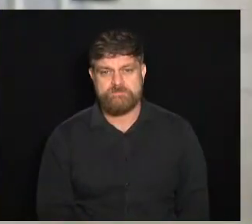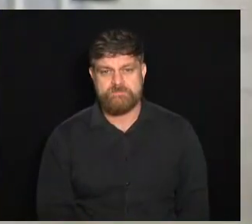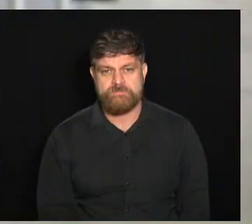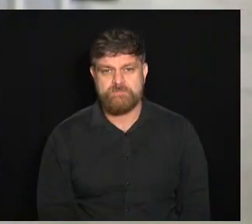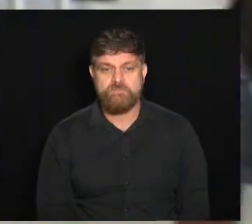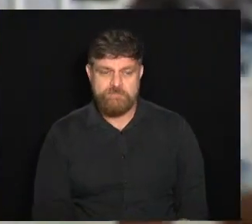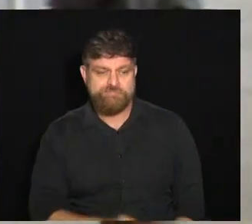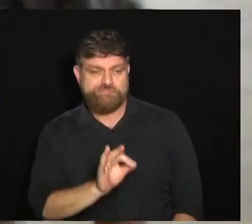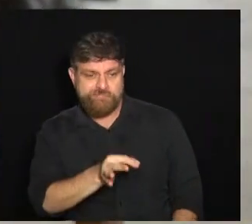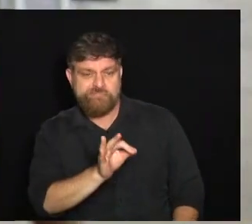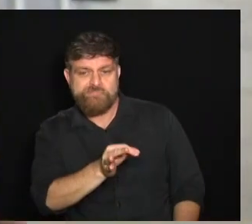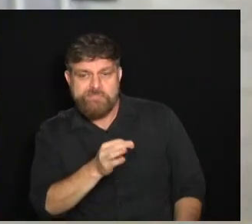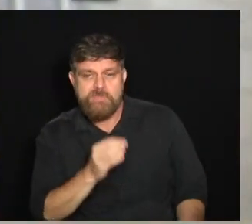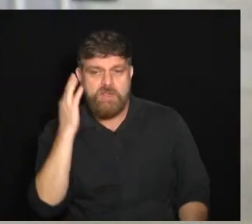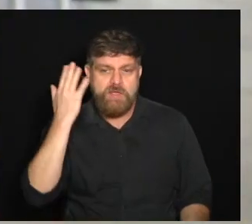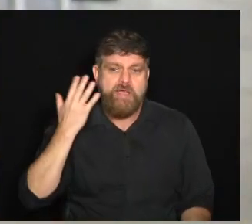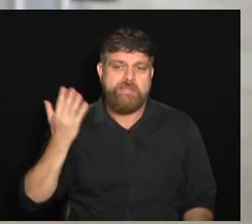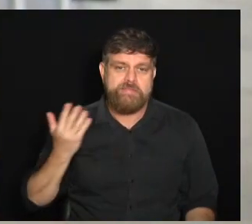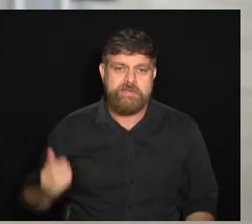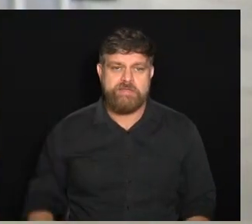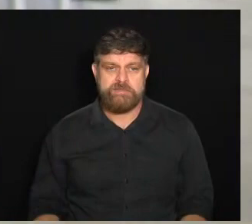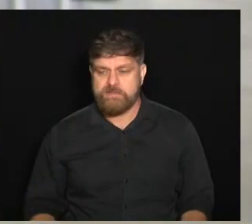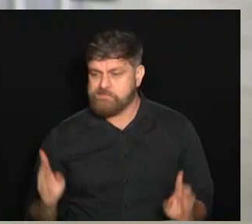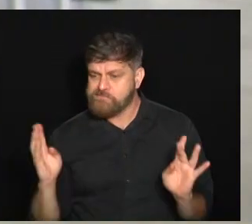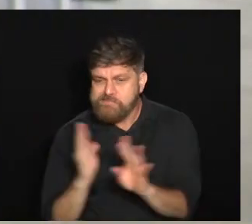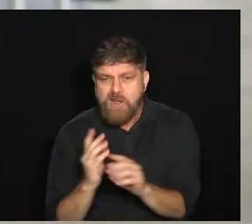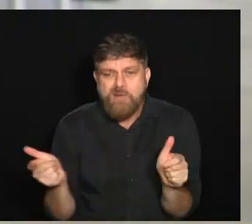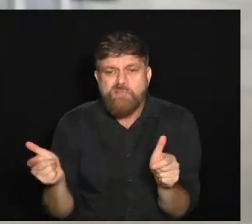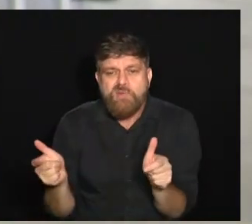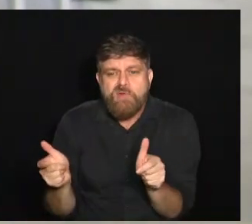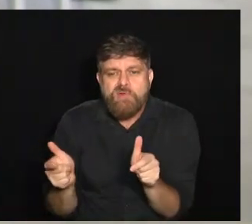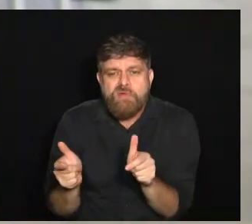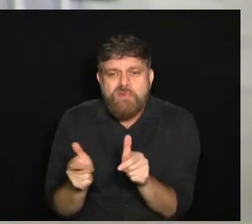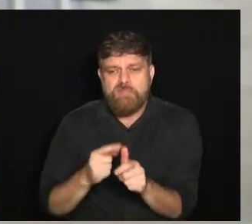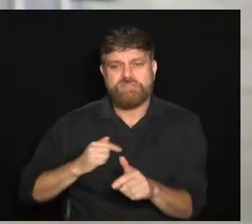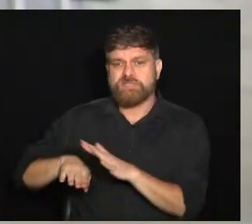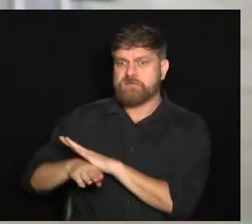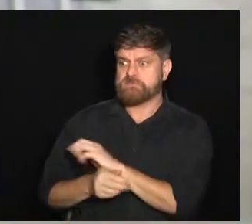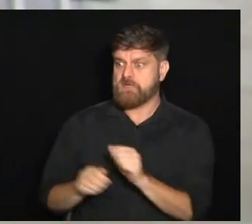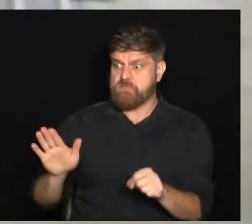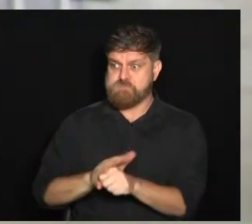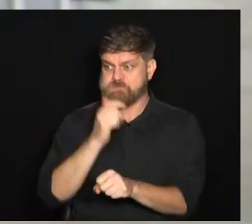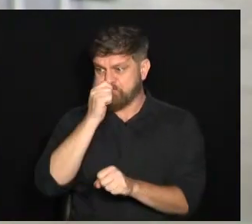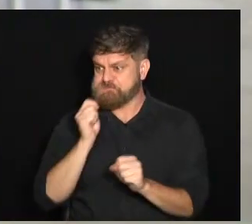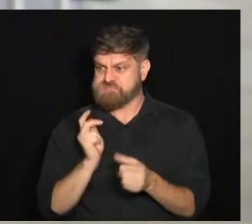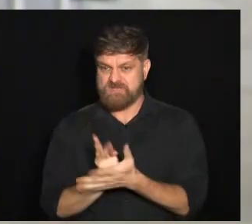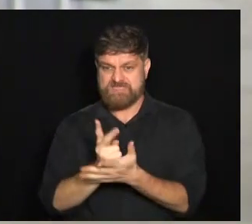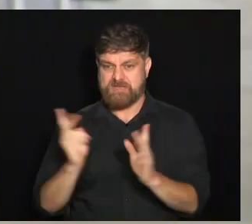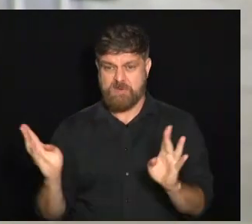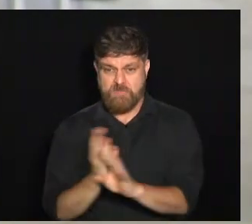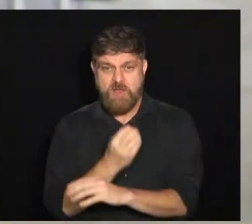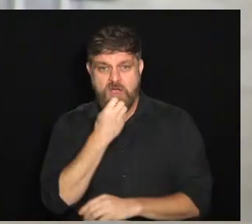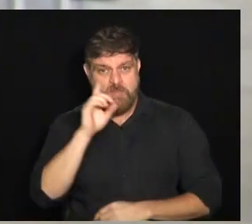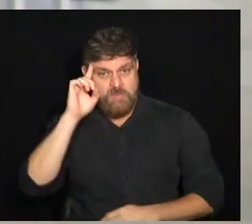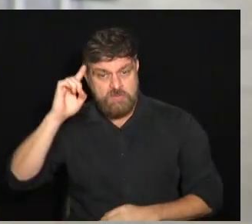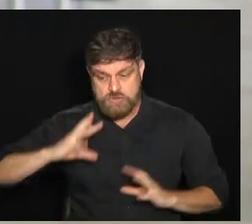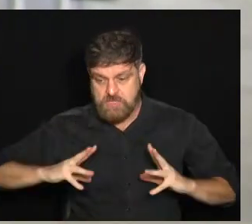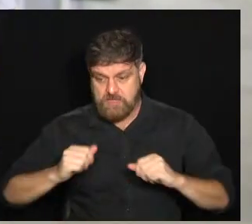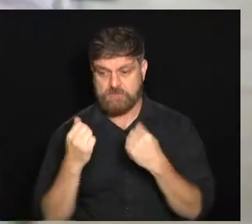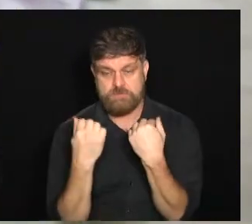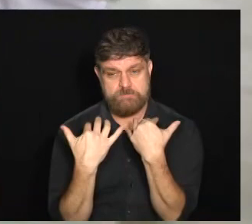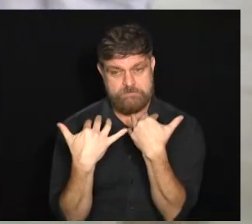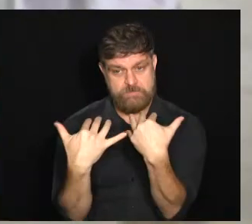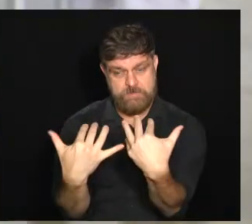é, Andréia, um movimento bem menor do que o que a gente costuma ver aqui no terminal rodoviário de Campinas. Um bom dia para você, bom dia a todos que nos